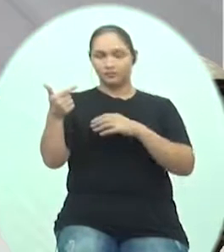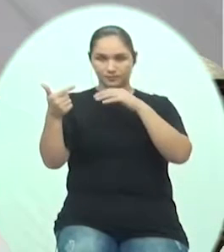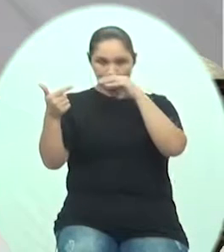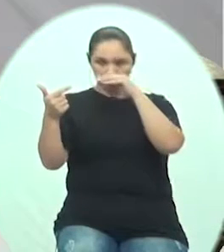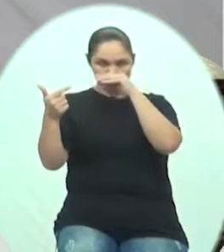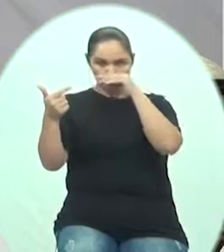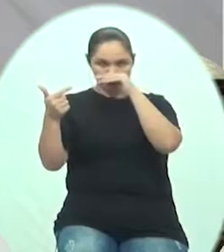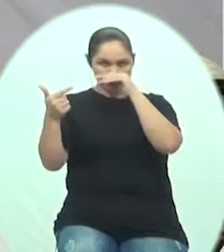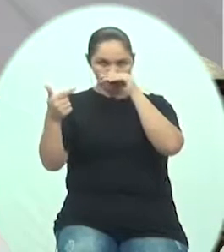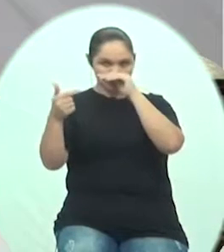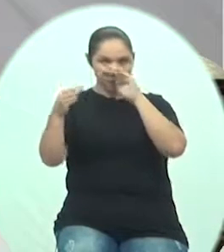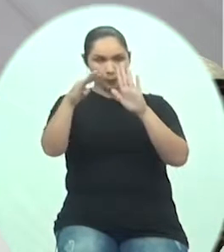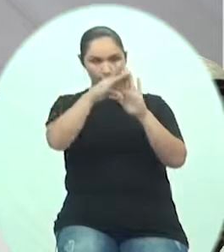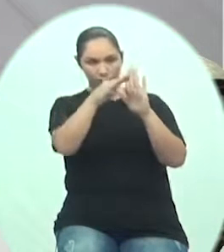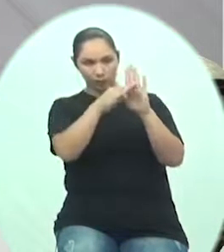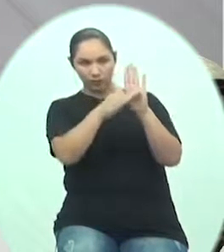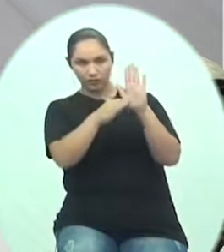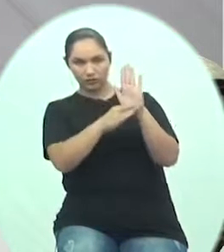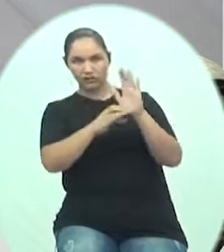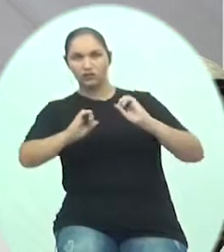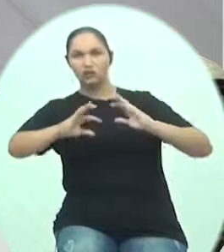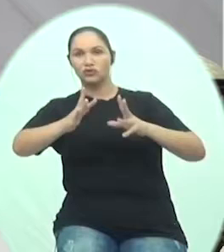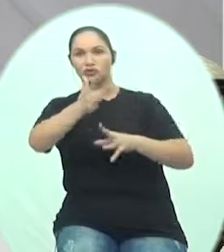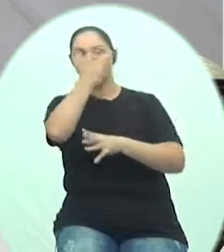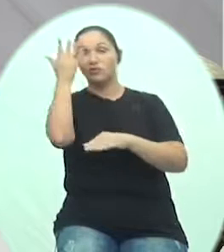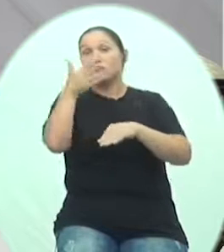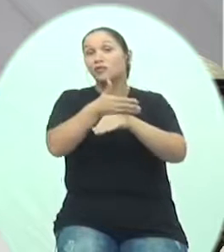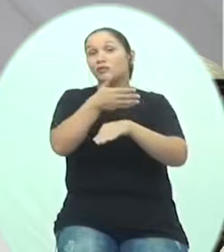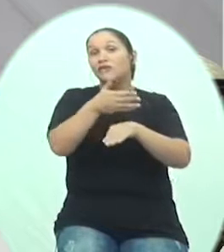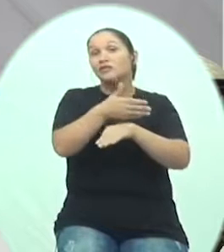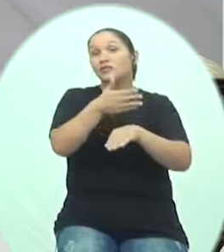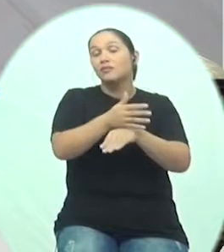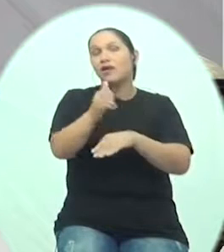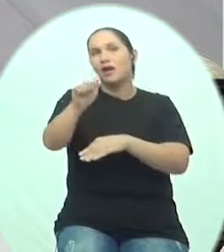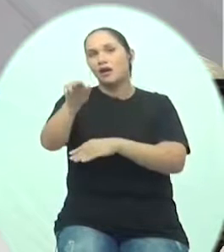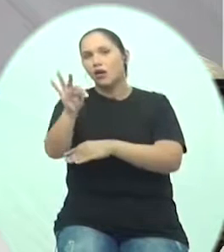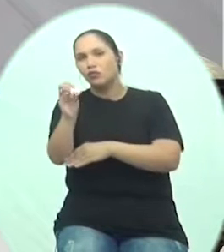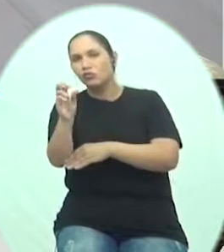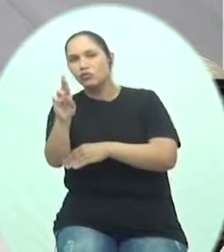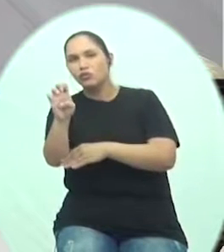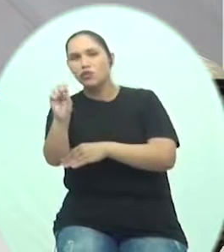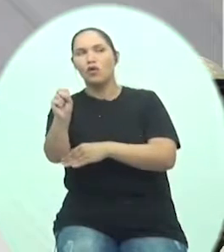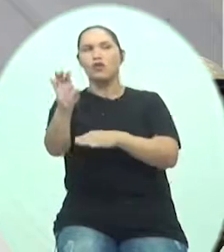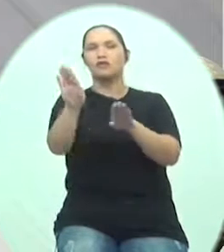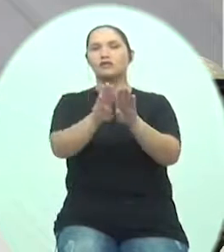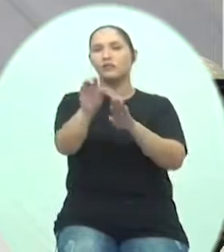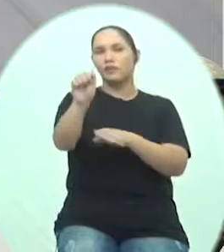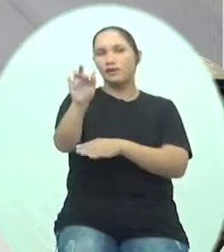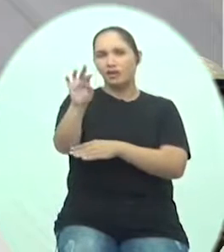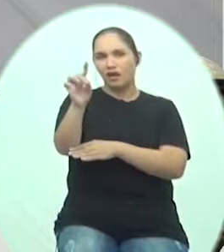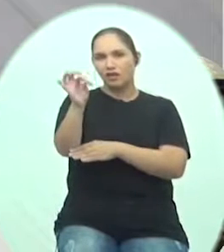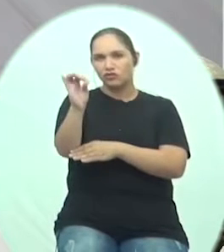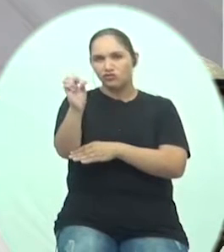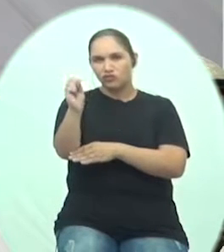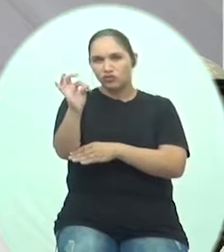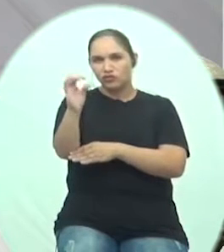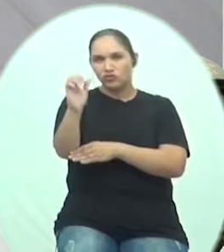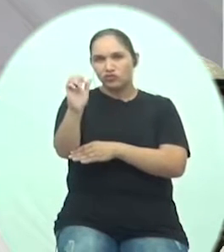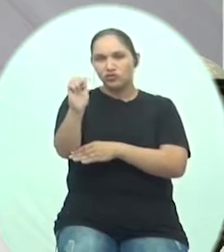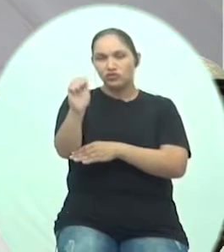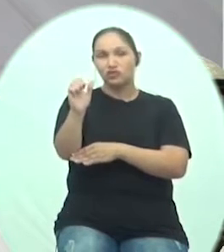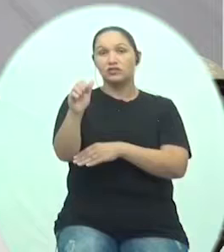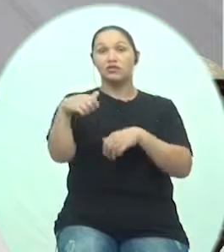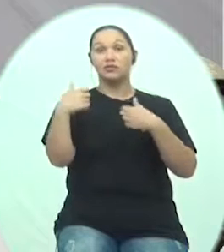nomes dos artistas palestrantes e autores que que geraram essas despesas de